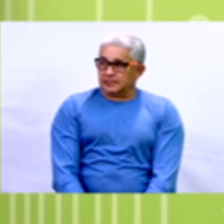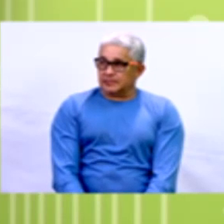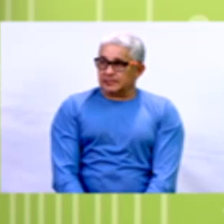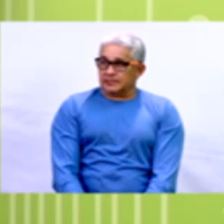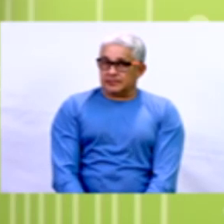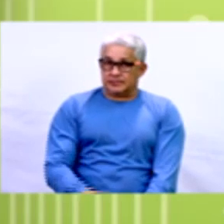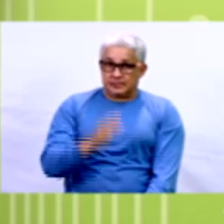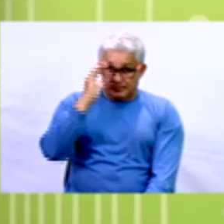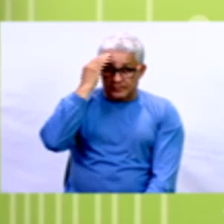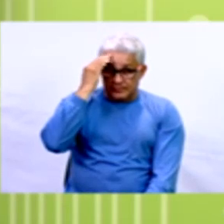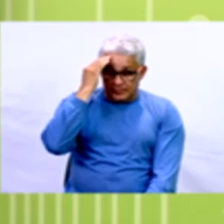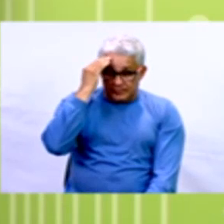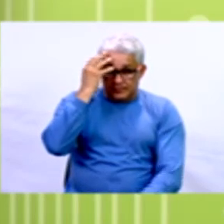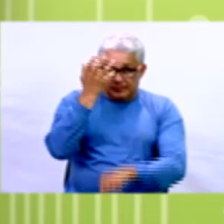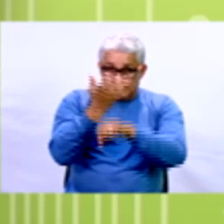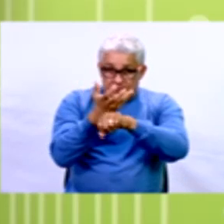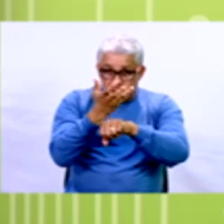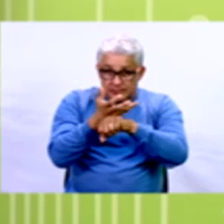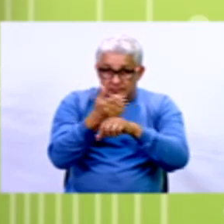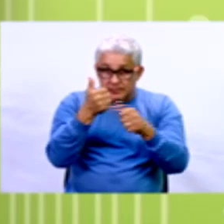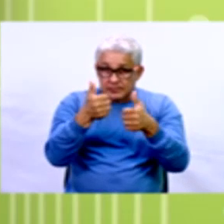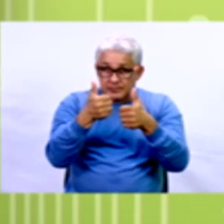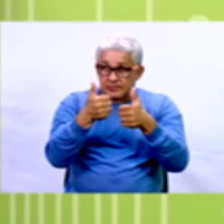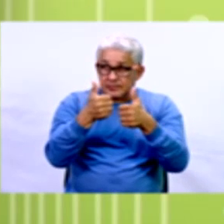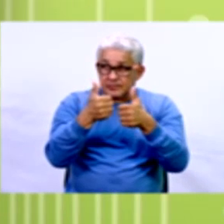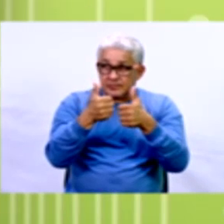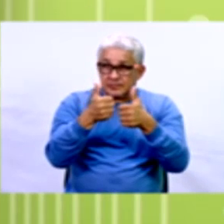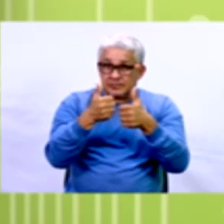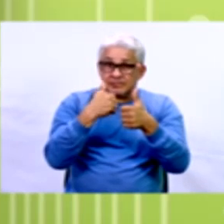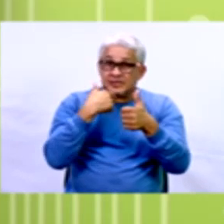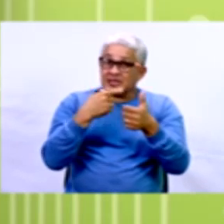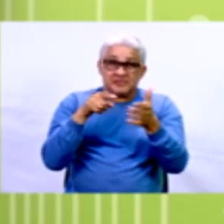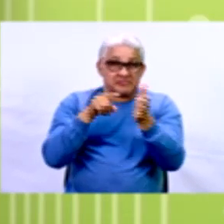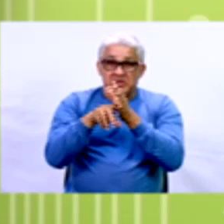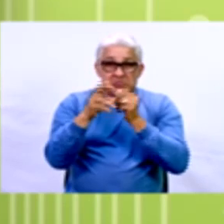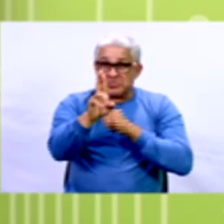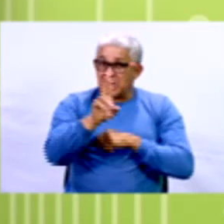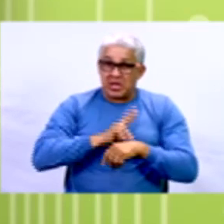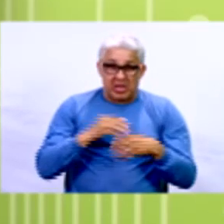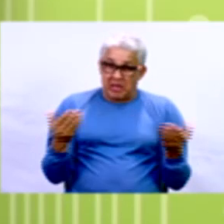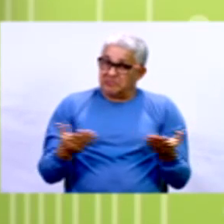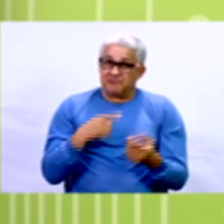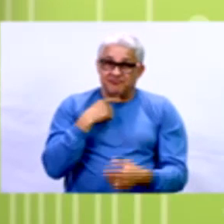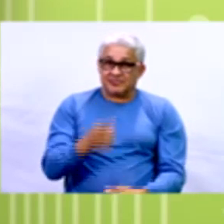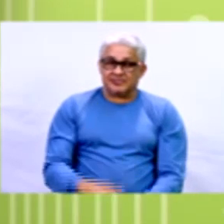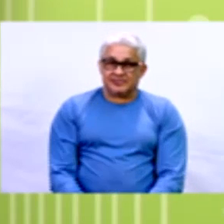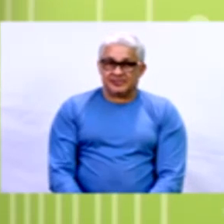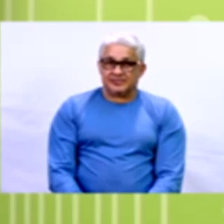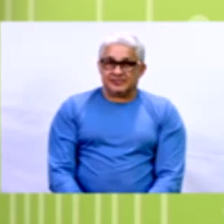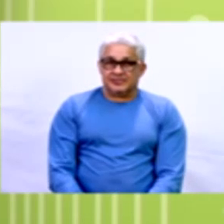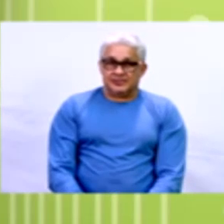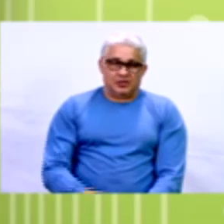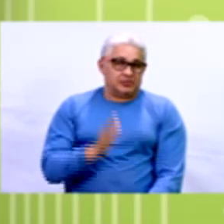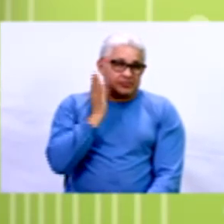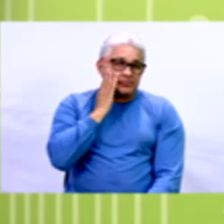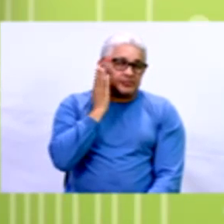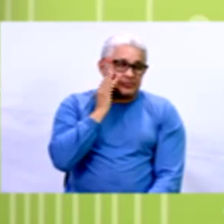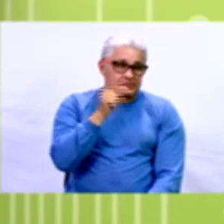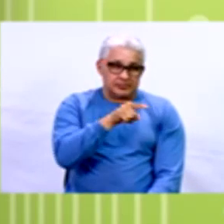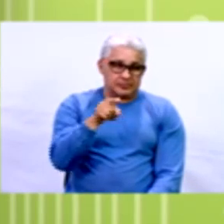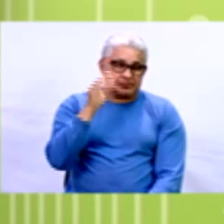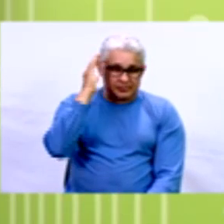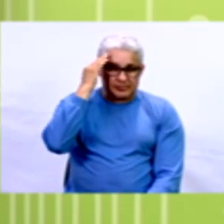Vocês entenderam a disciplina? Não adianta eu perguntar, né? Porque vocês não vão ter como responder agora, mas eu vou saber se vocês